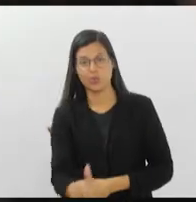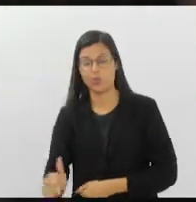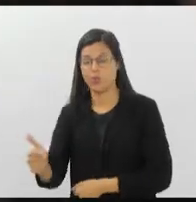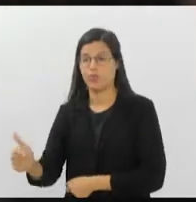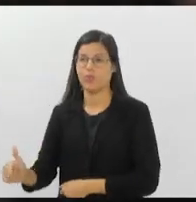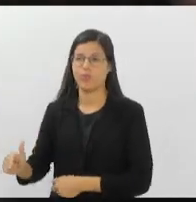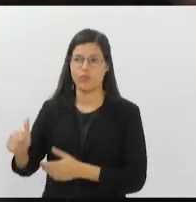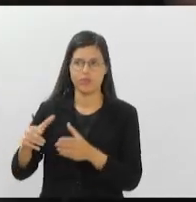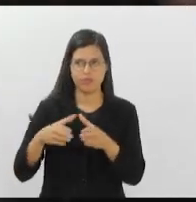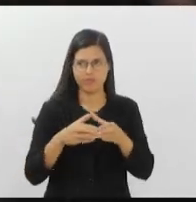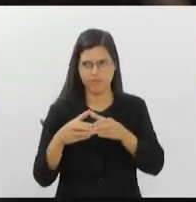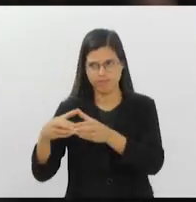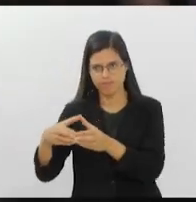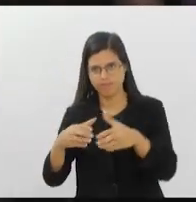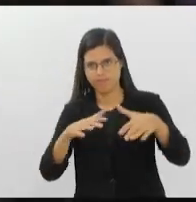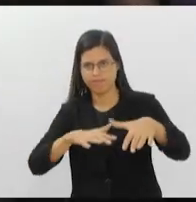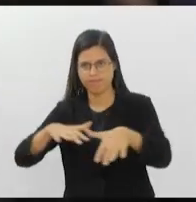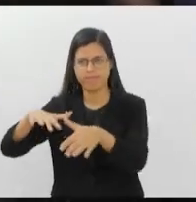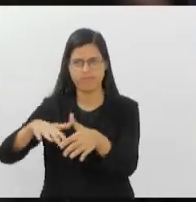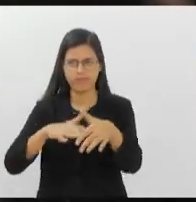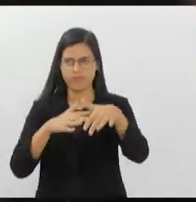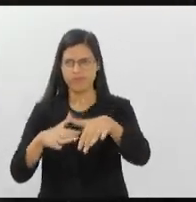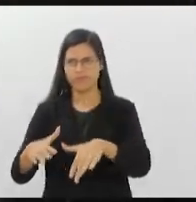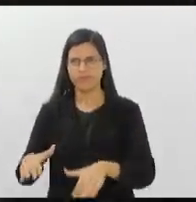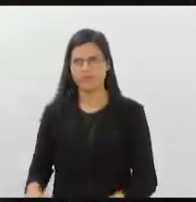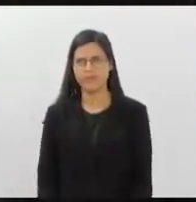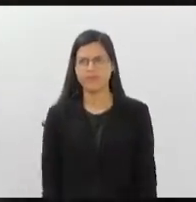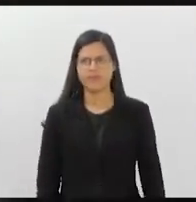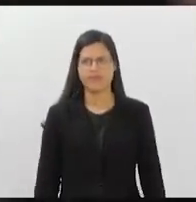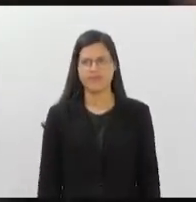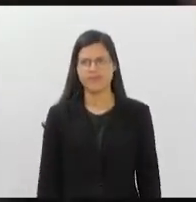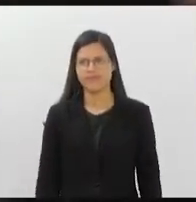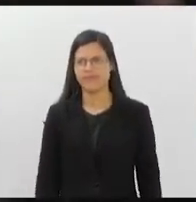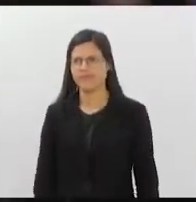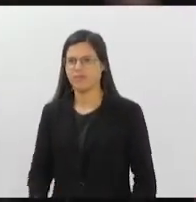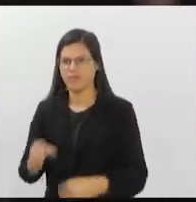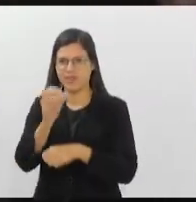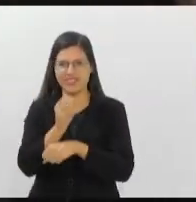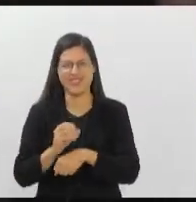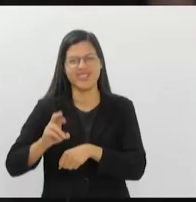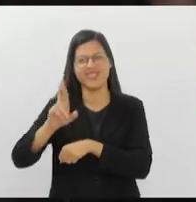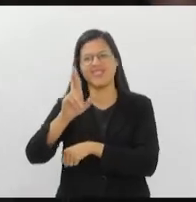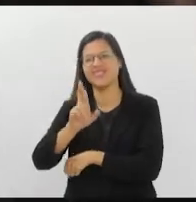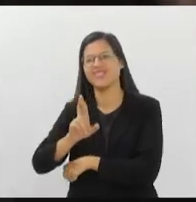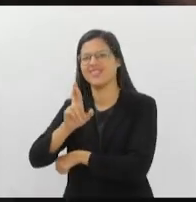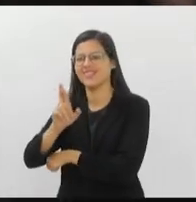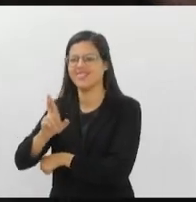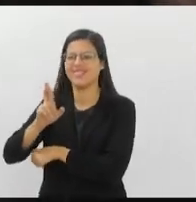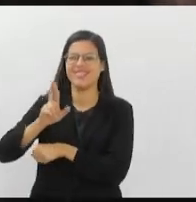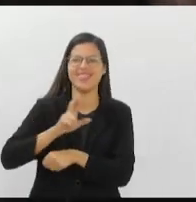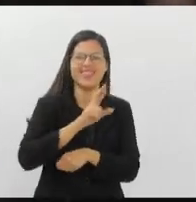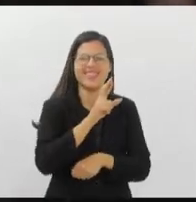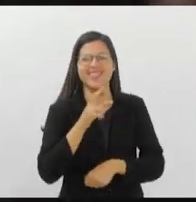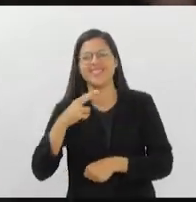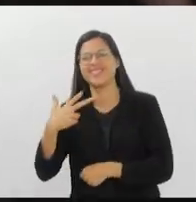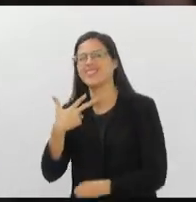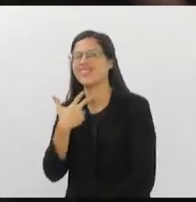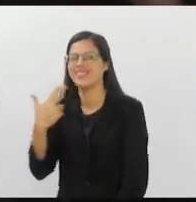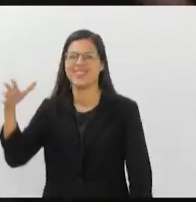uma vez. O loucura suburbana com você. Doutor, doutor, eu ouço